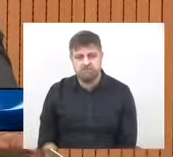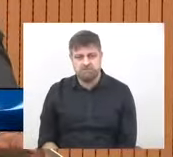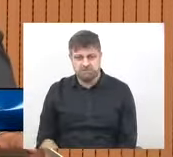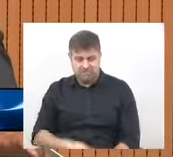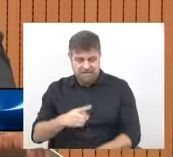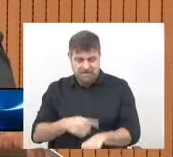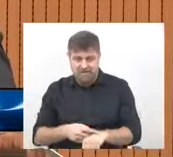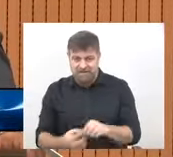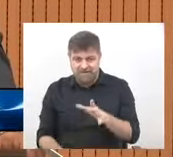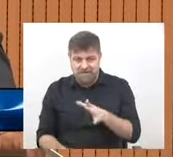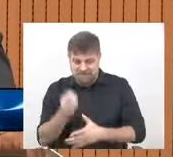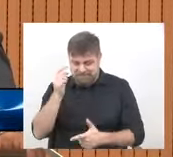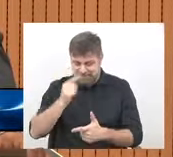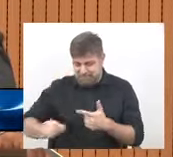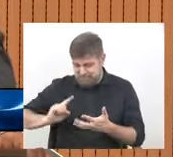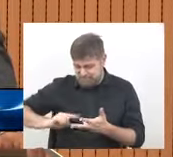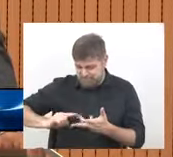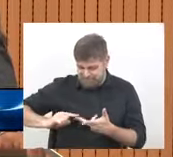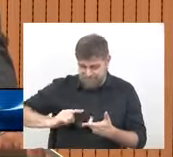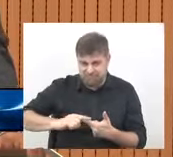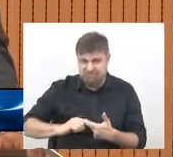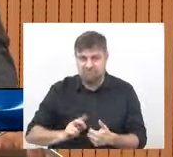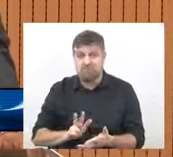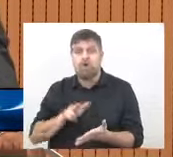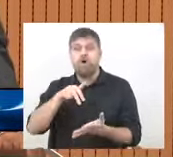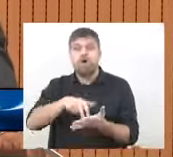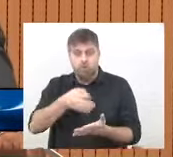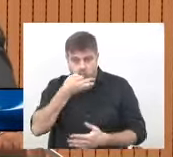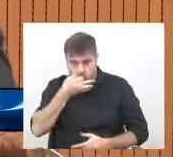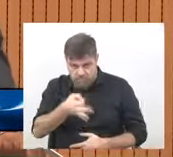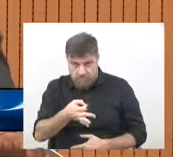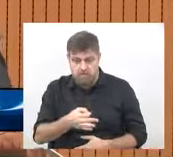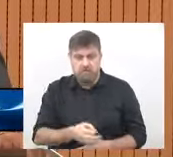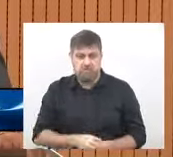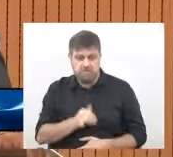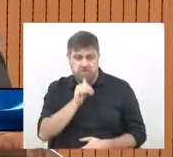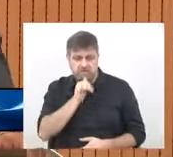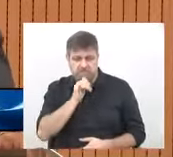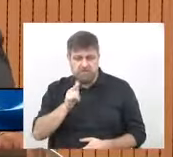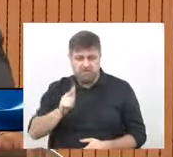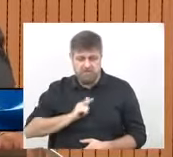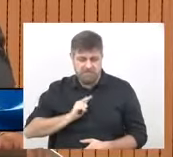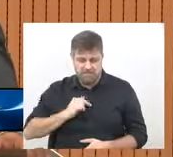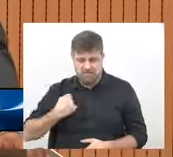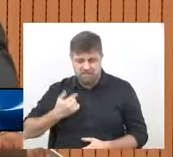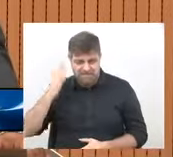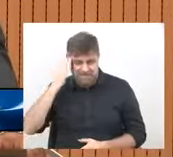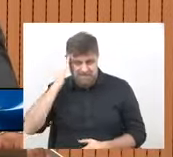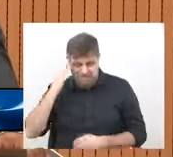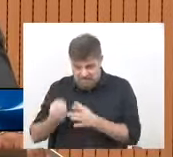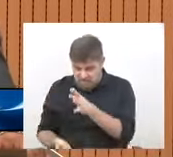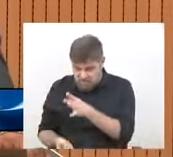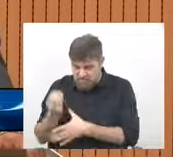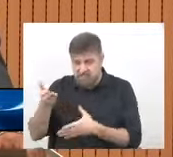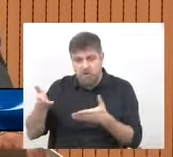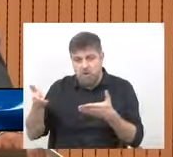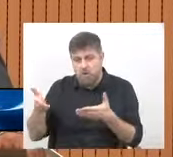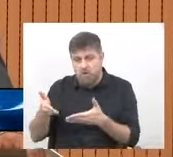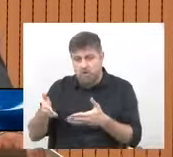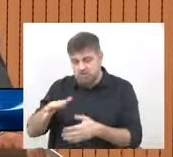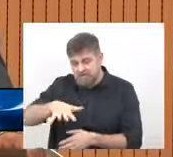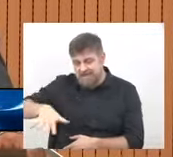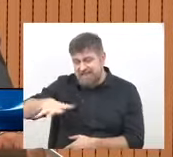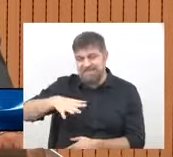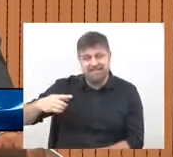determinadas situações. Existe uma situação que a gente sabe que acontece hoje na